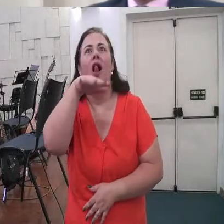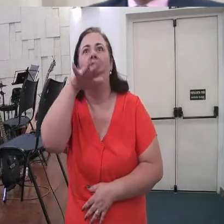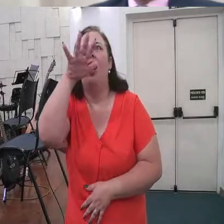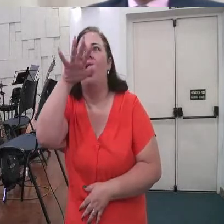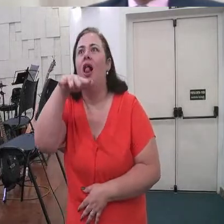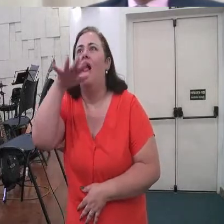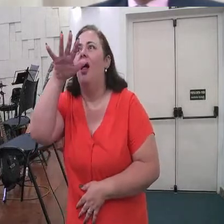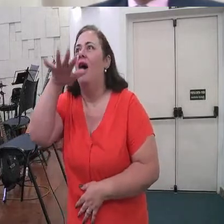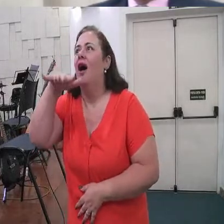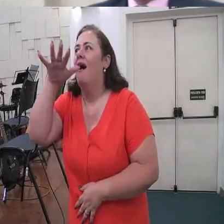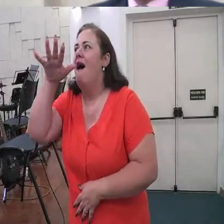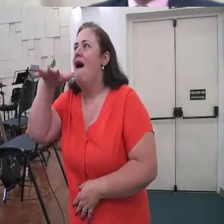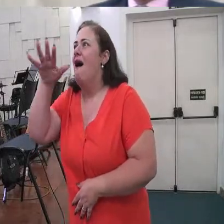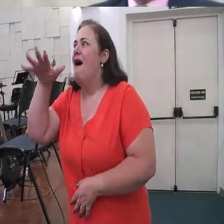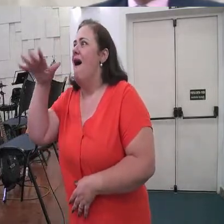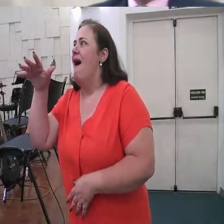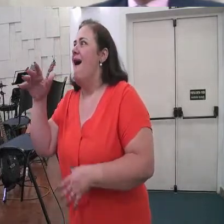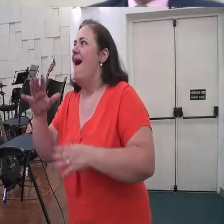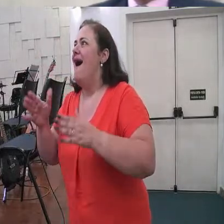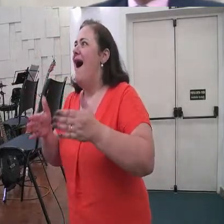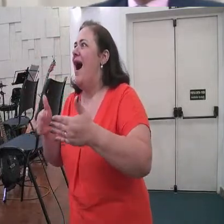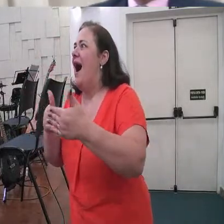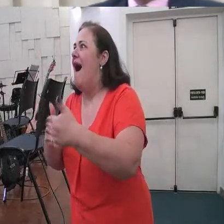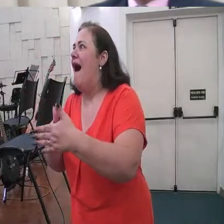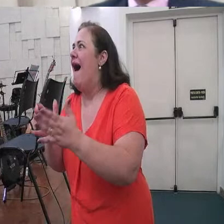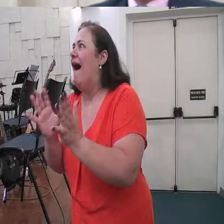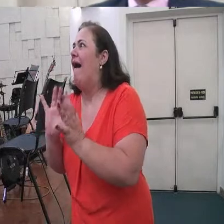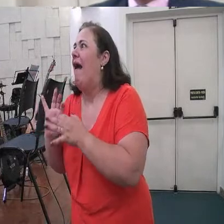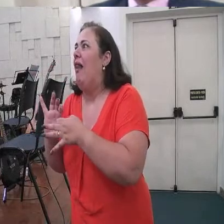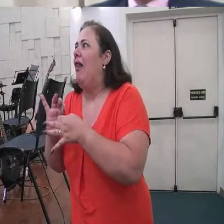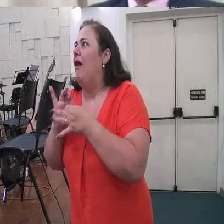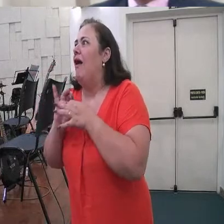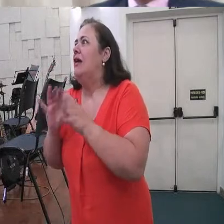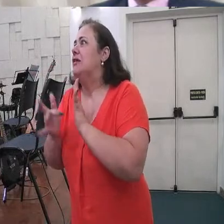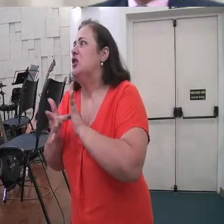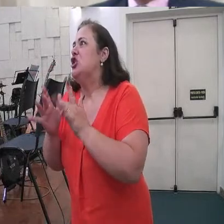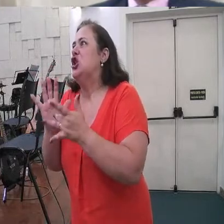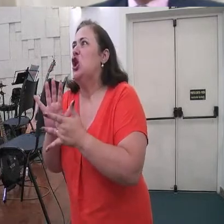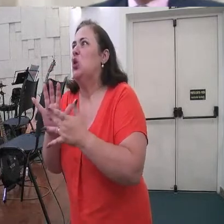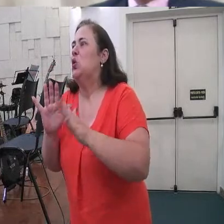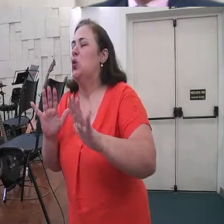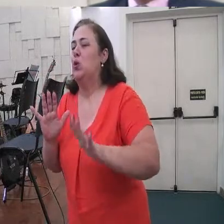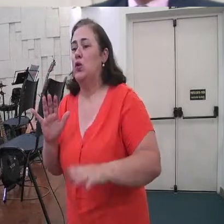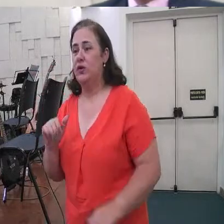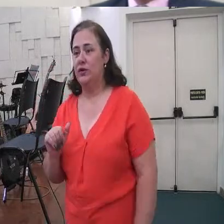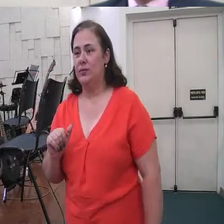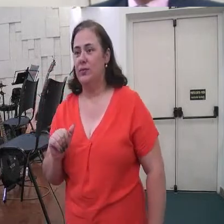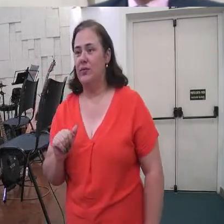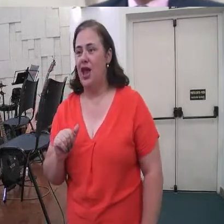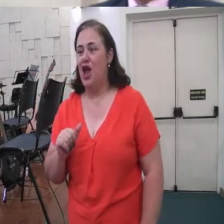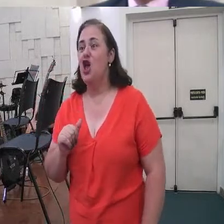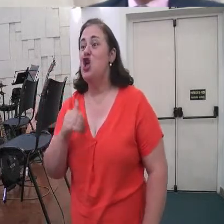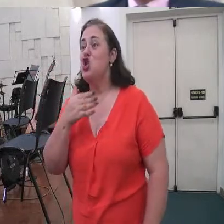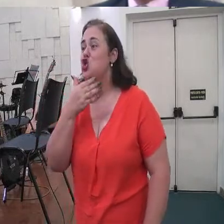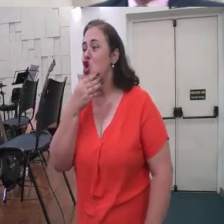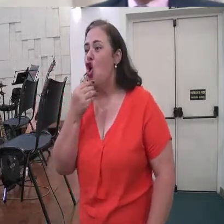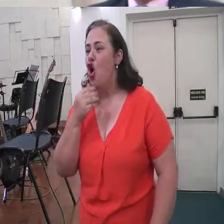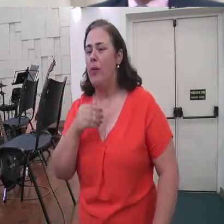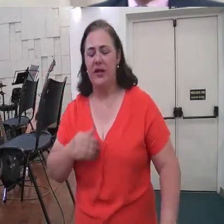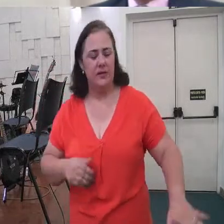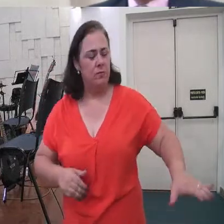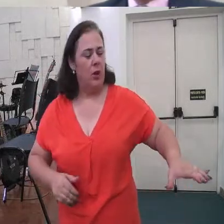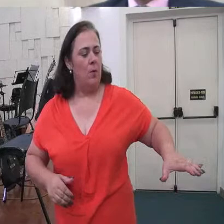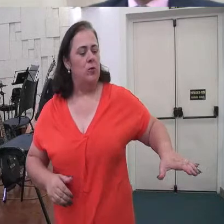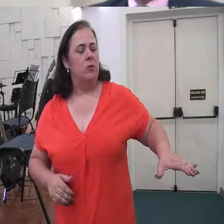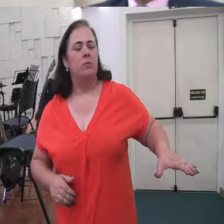carro de corpo de bombeiros, uma meia dúzia de obreiros, com a mão em cima da arca, segurando a arca. E quando eu vi aquilo, eu disse, se fosse no